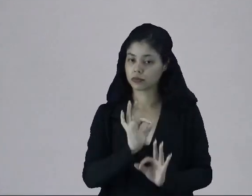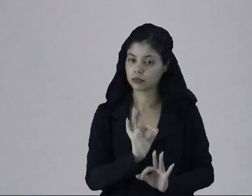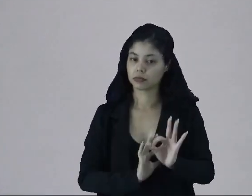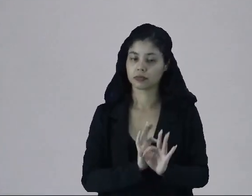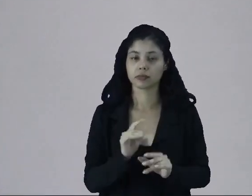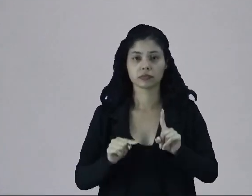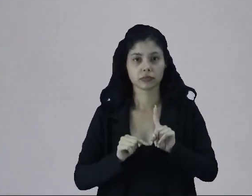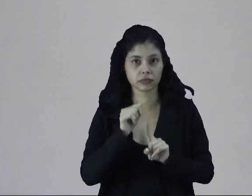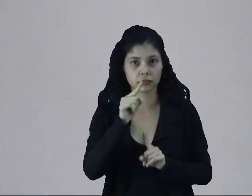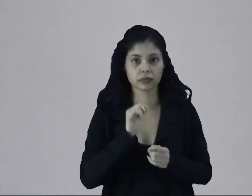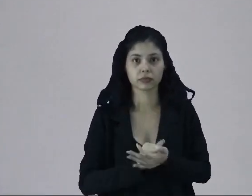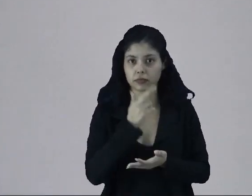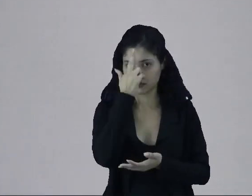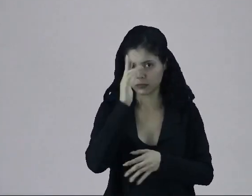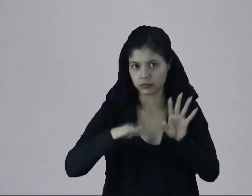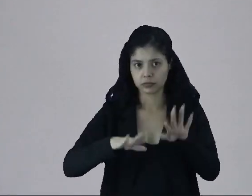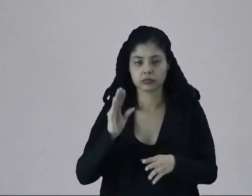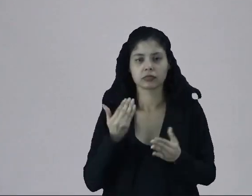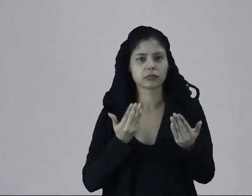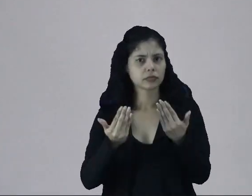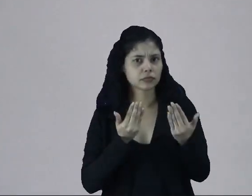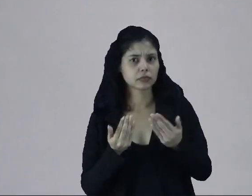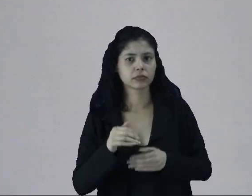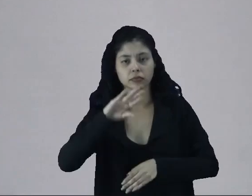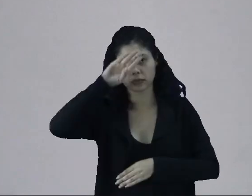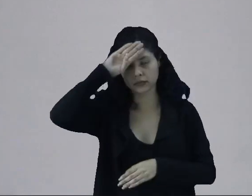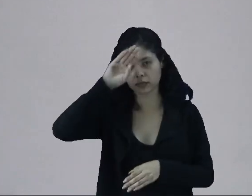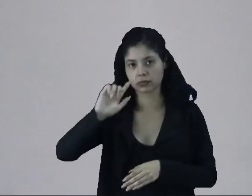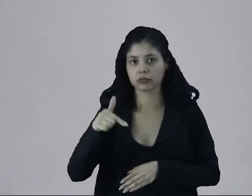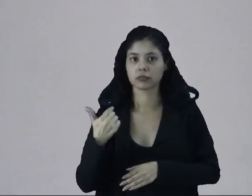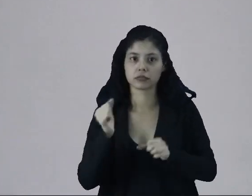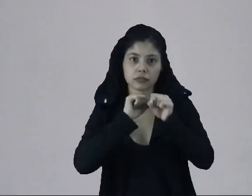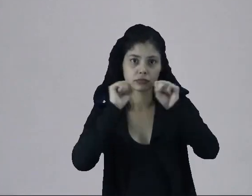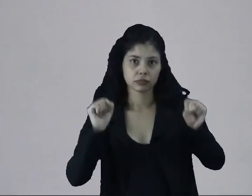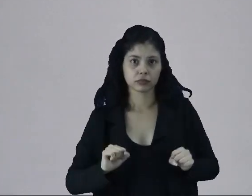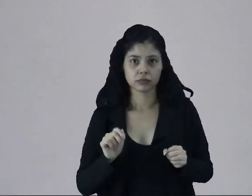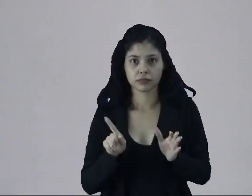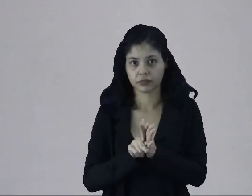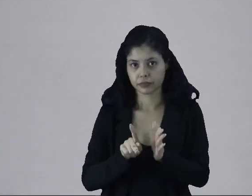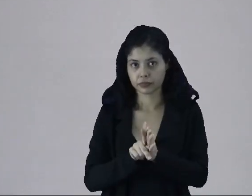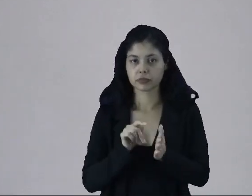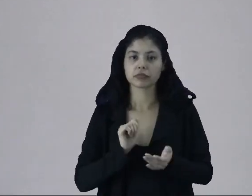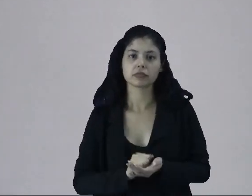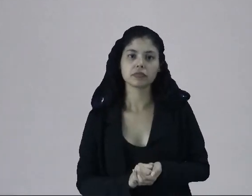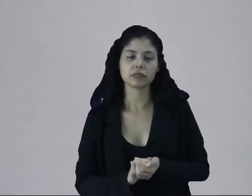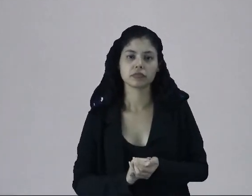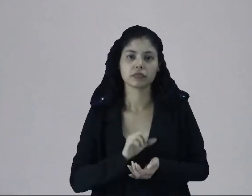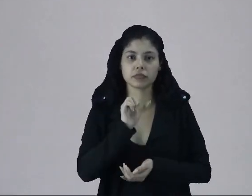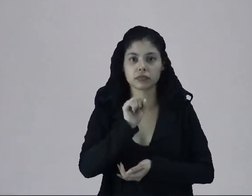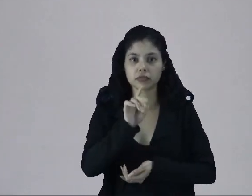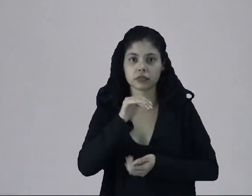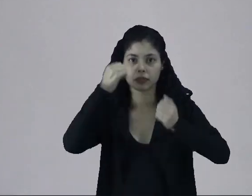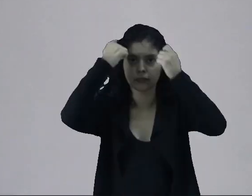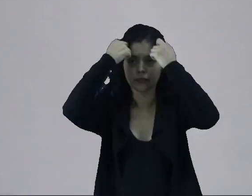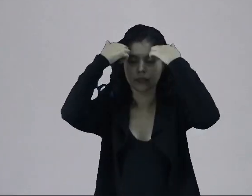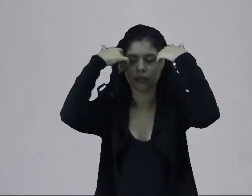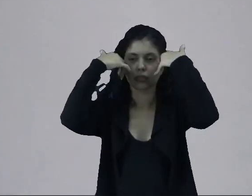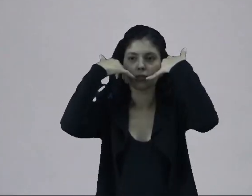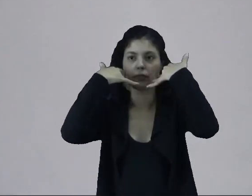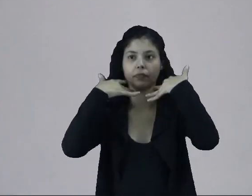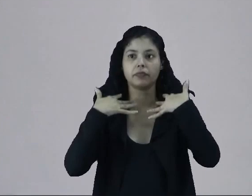temperatura, na verdade não é muito comum, às vezes está associado à febre, mas é um outro sistema de regulação, é a sudorese, então é você